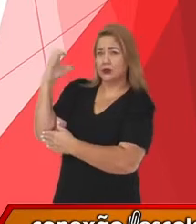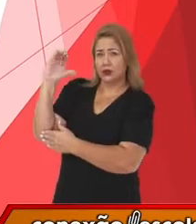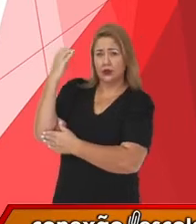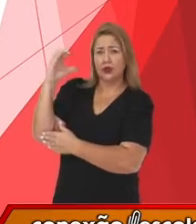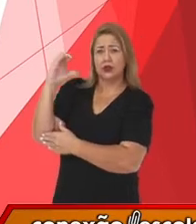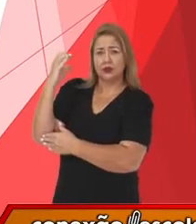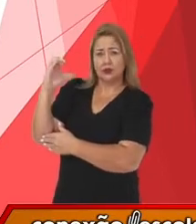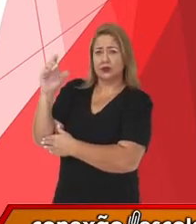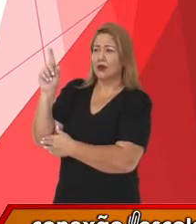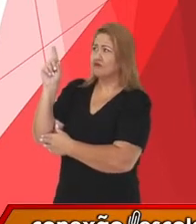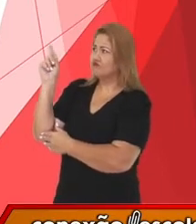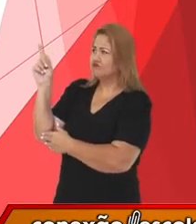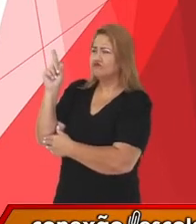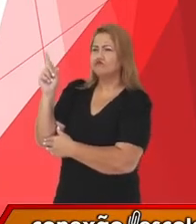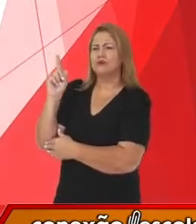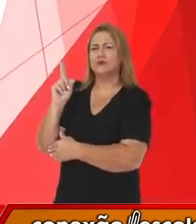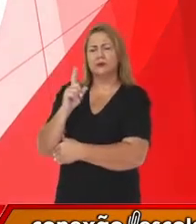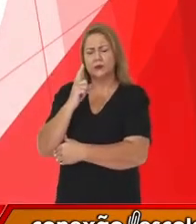Pasteur,